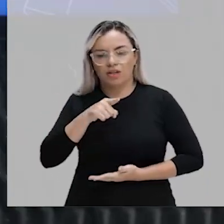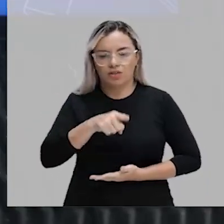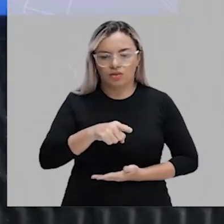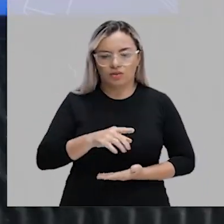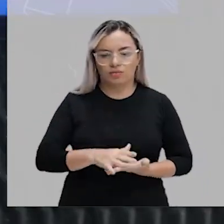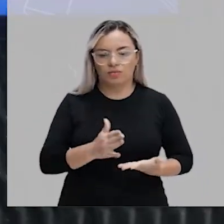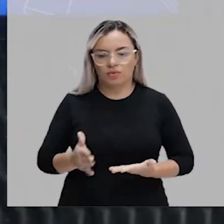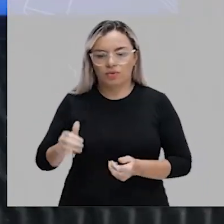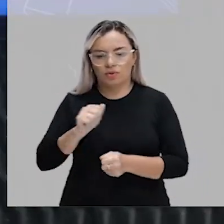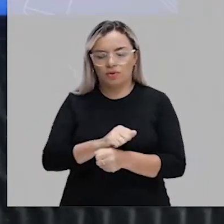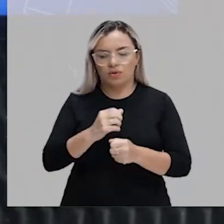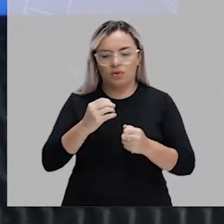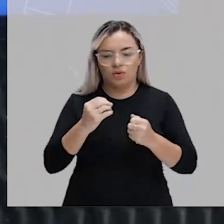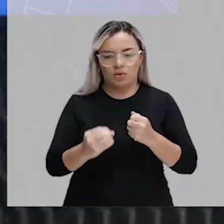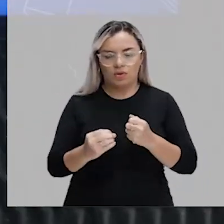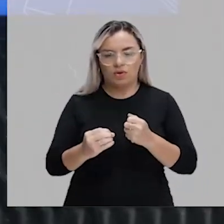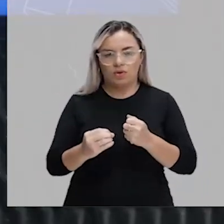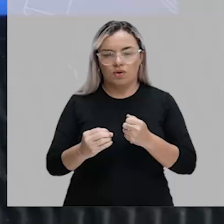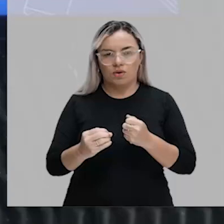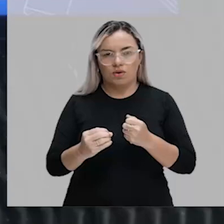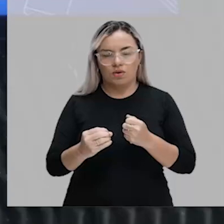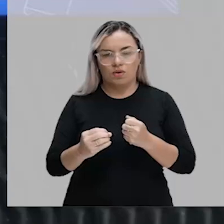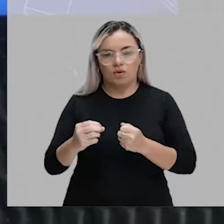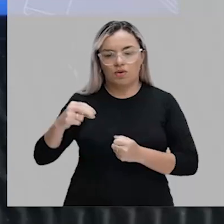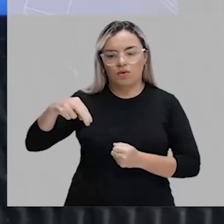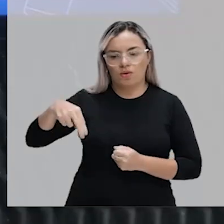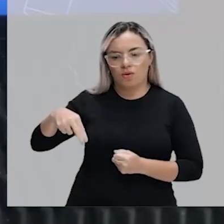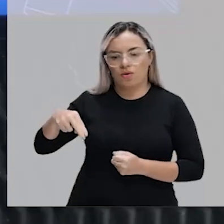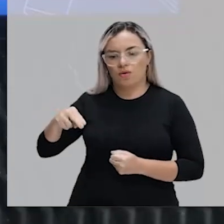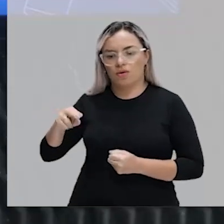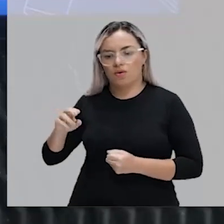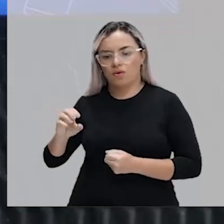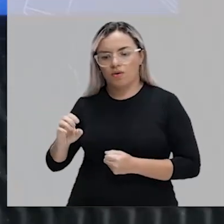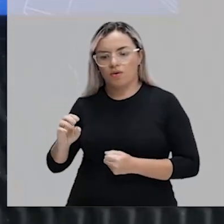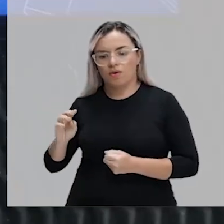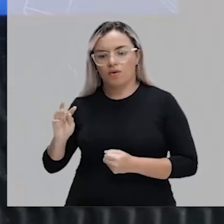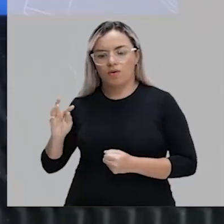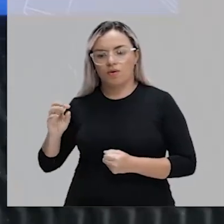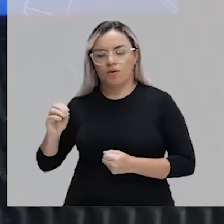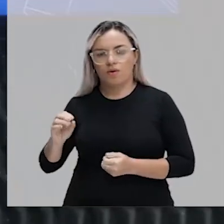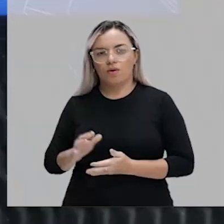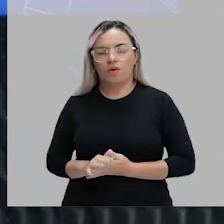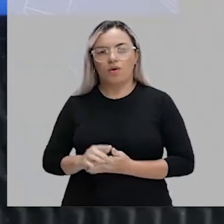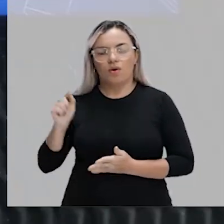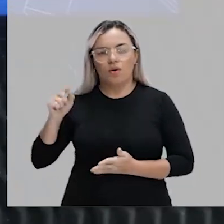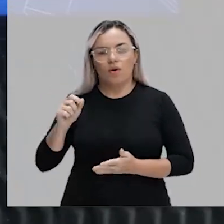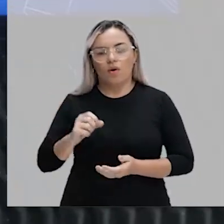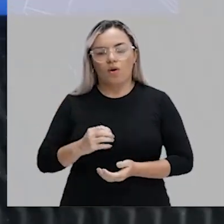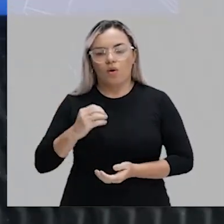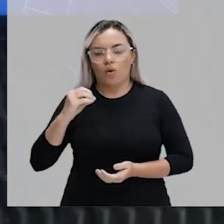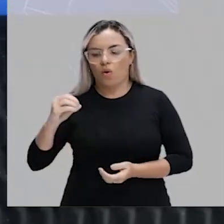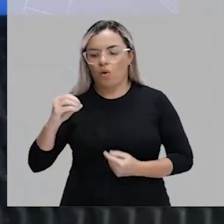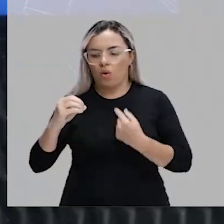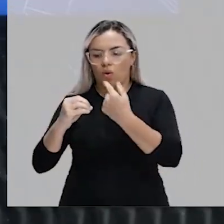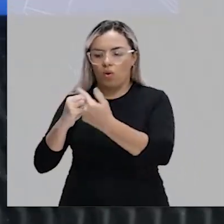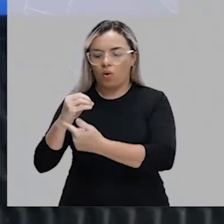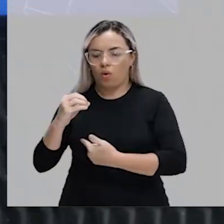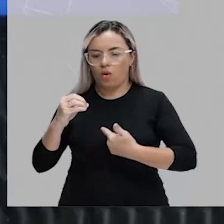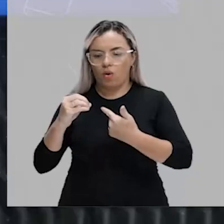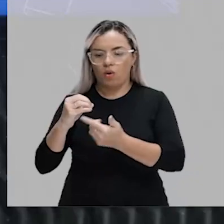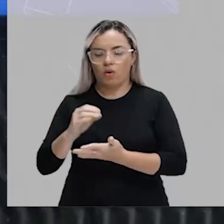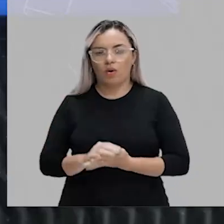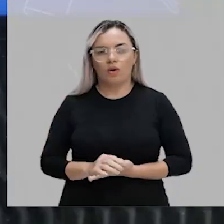vão acompanhados do artigo neutro o, que em espanhol é o artículo neutro lo,